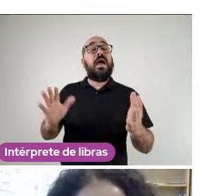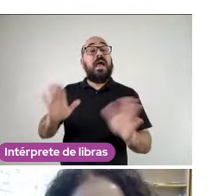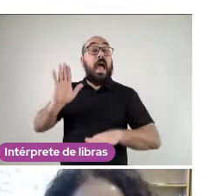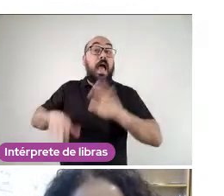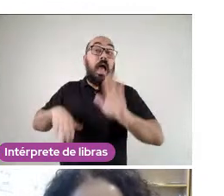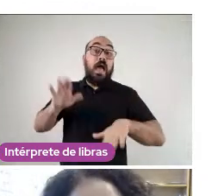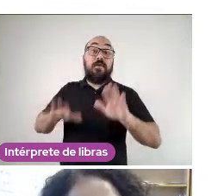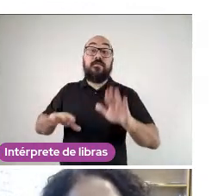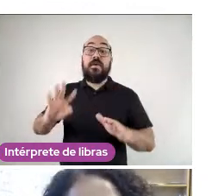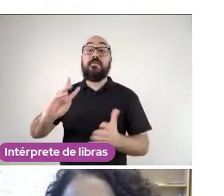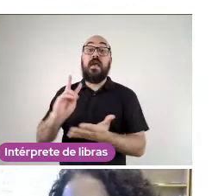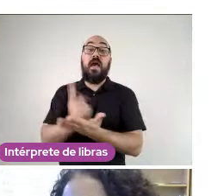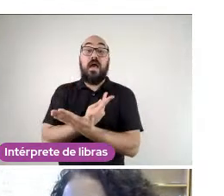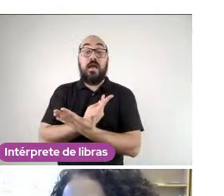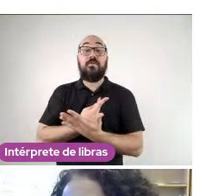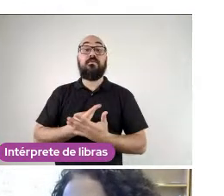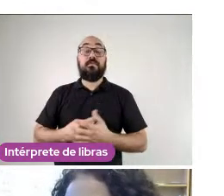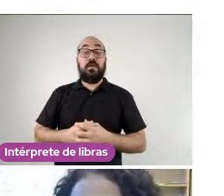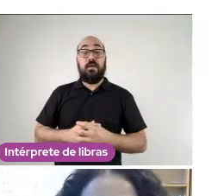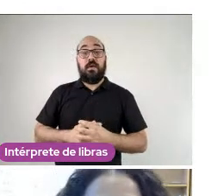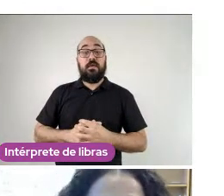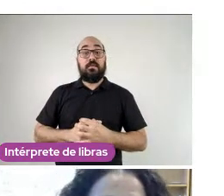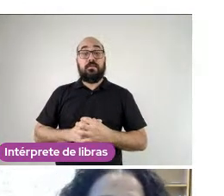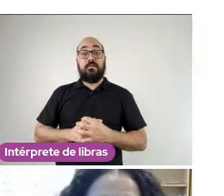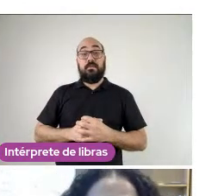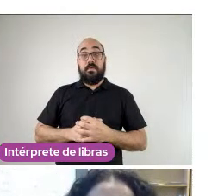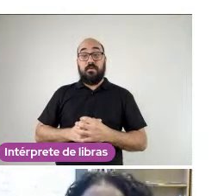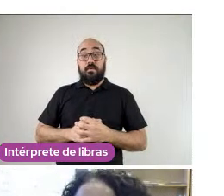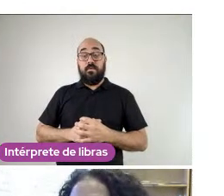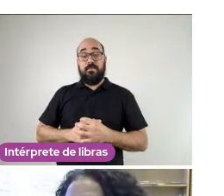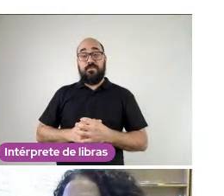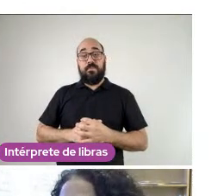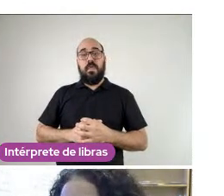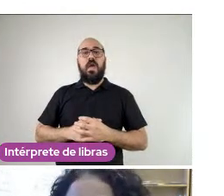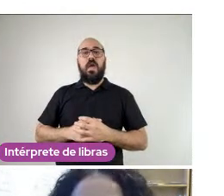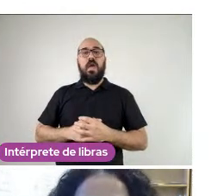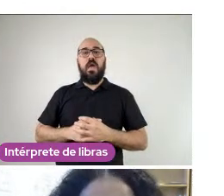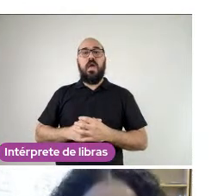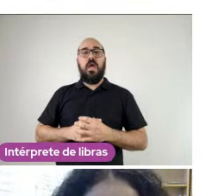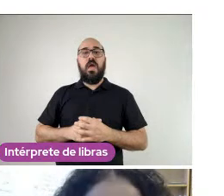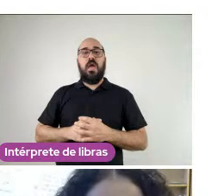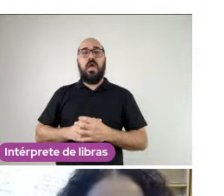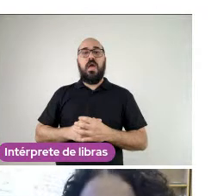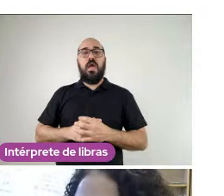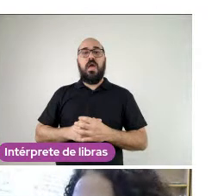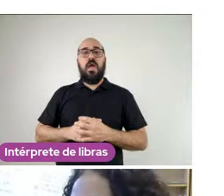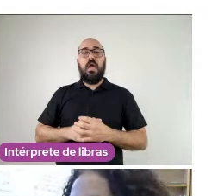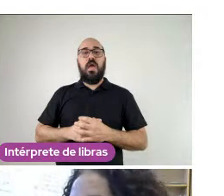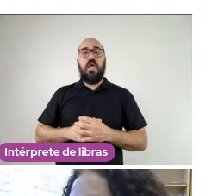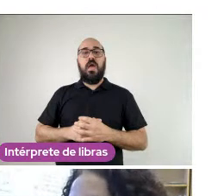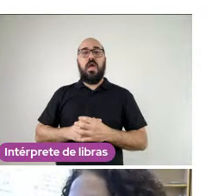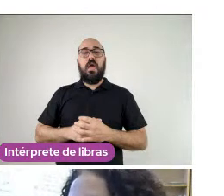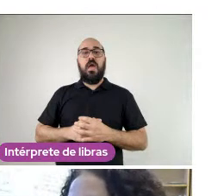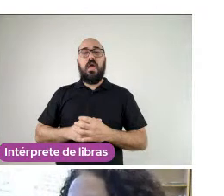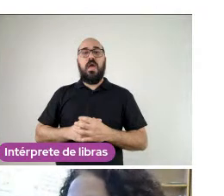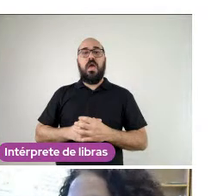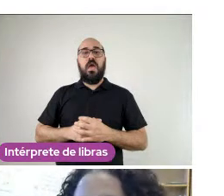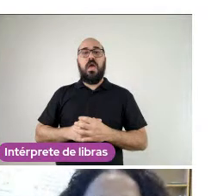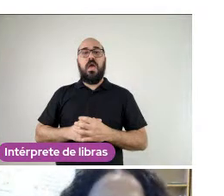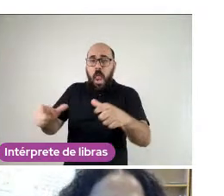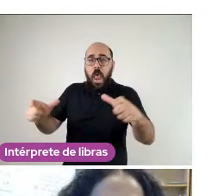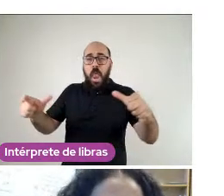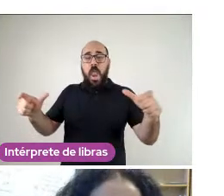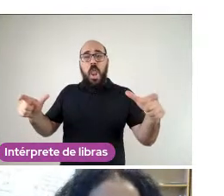a gente consegue ver essa floração. Às vezes, essa floração ela pode ser tão massiva que dá para perceber, inclusive,